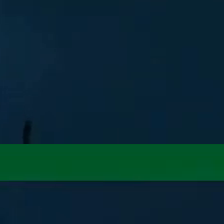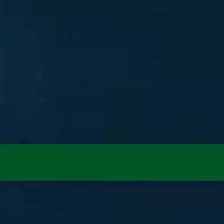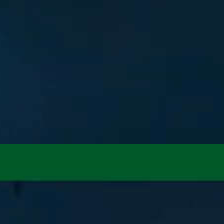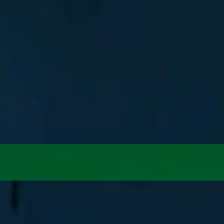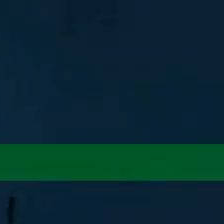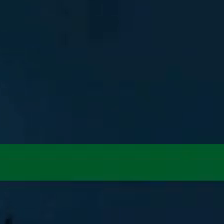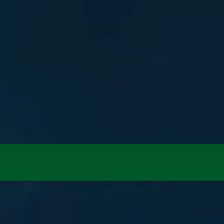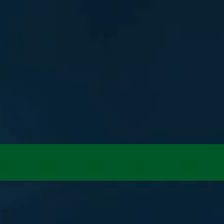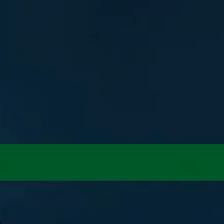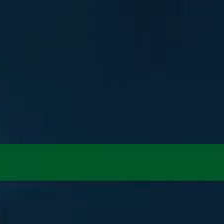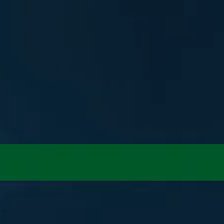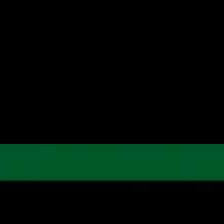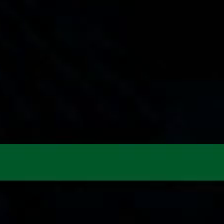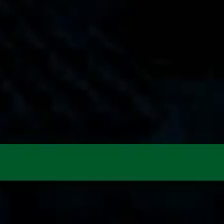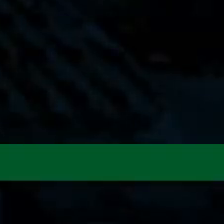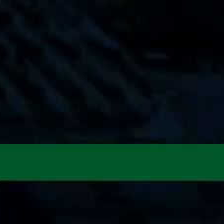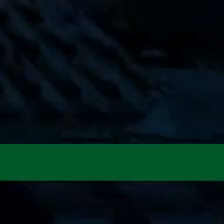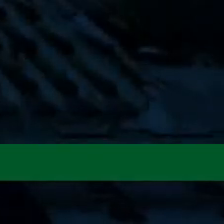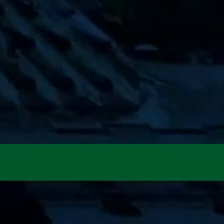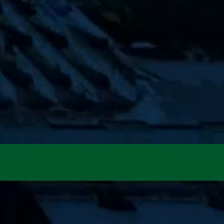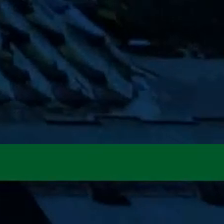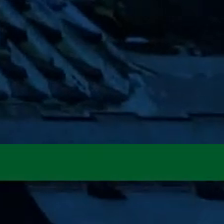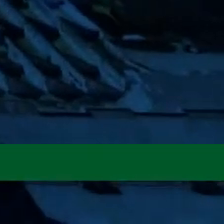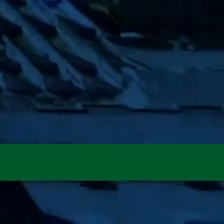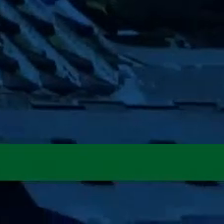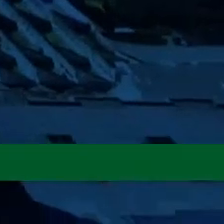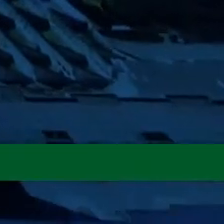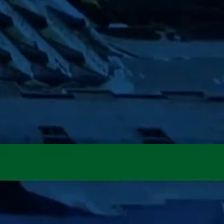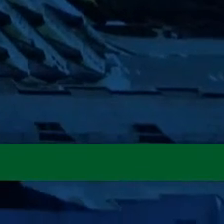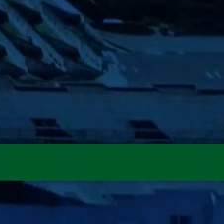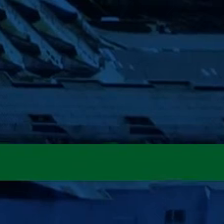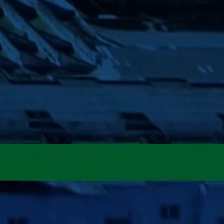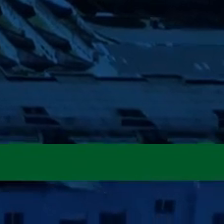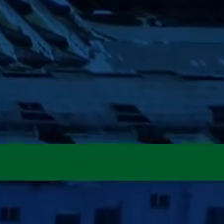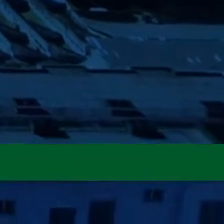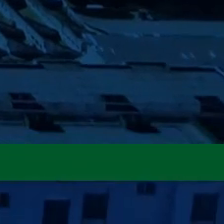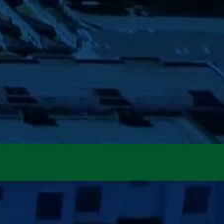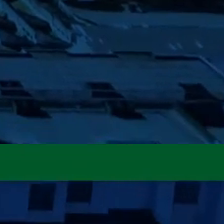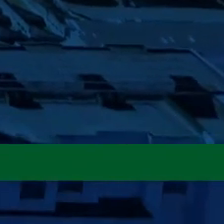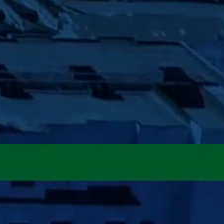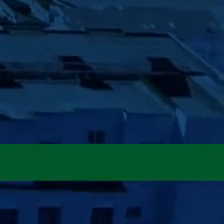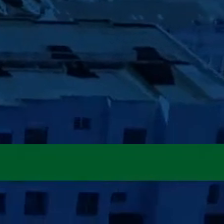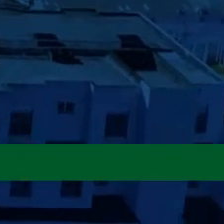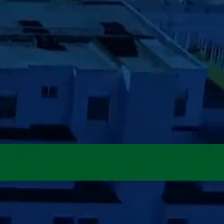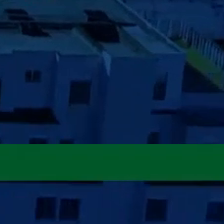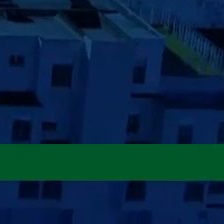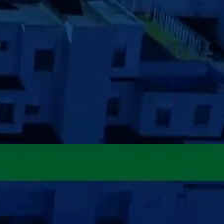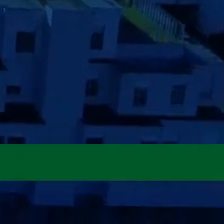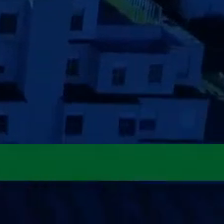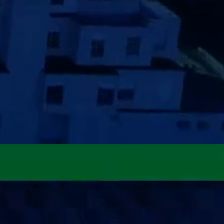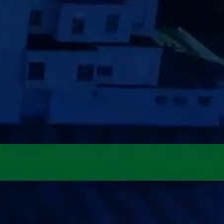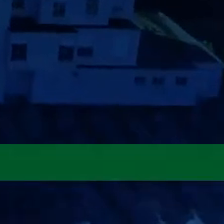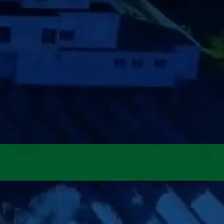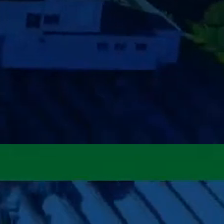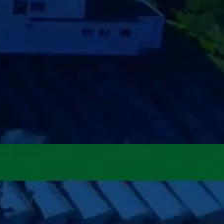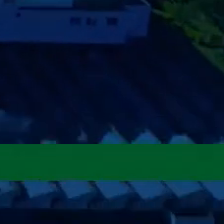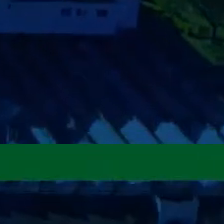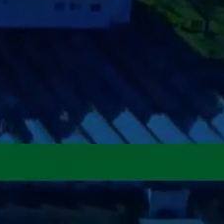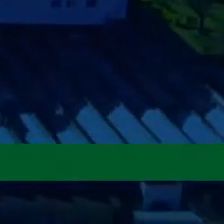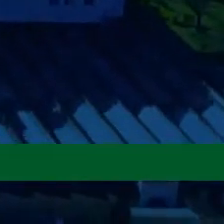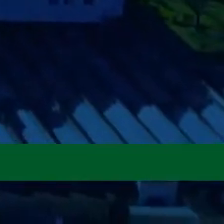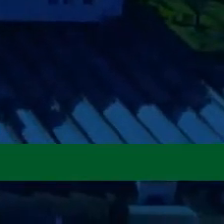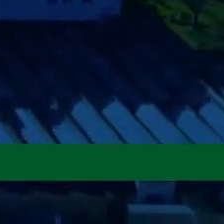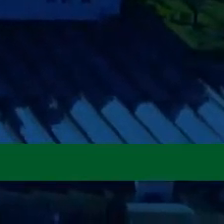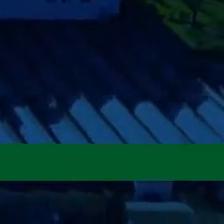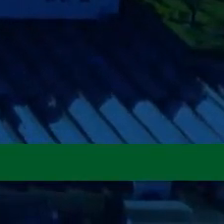é realizado com a missão de oferecer qualidade, segurança e humanização. Como um dos maiores representantes do Sistema Único